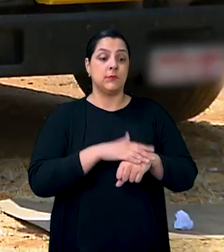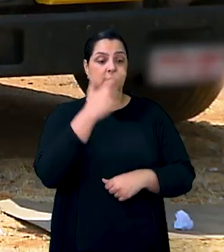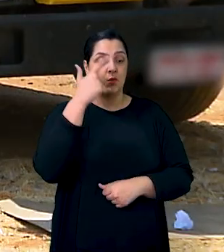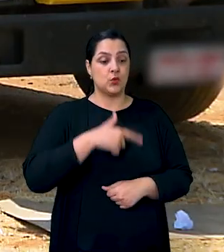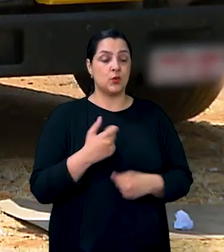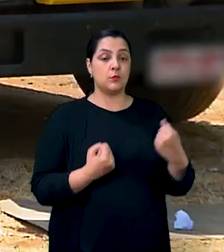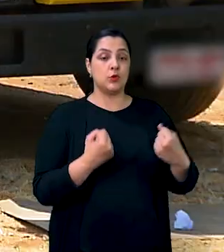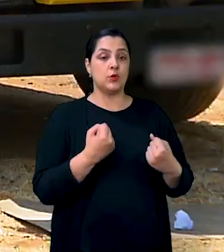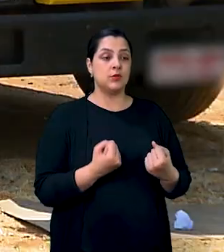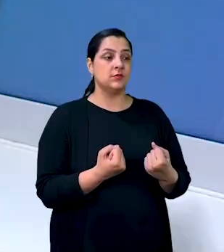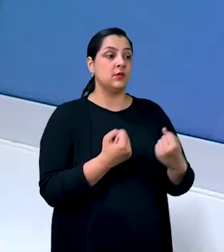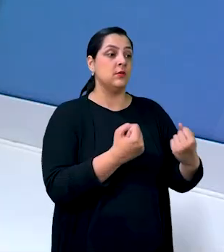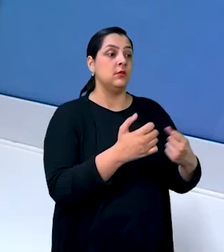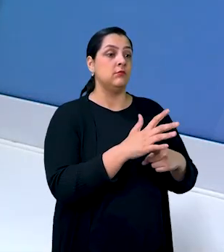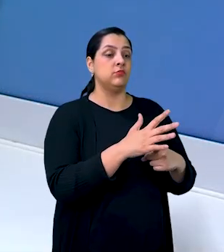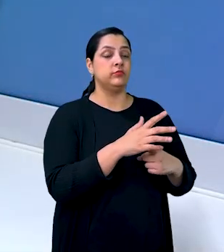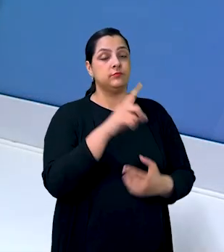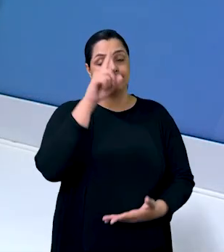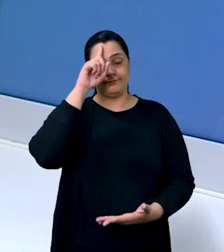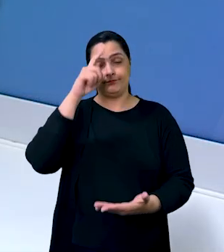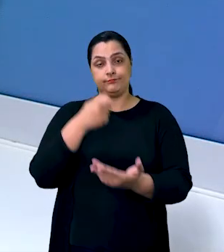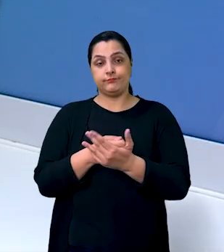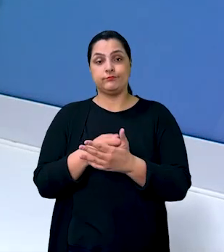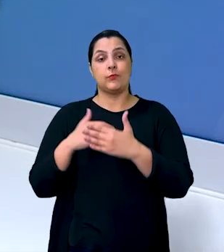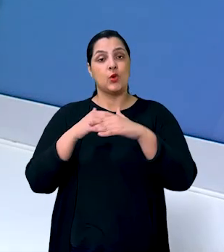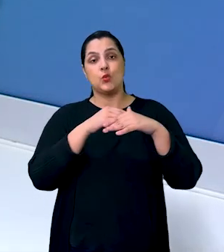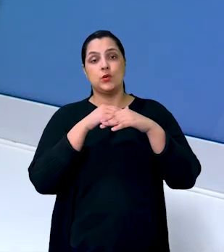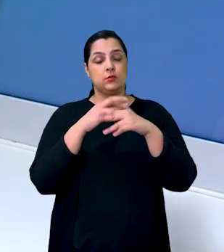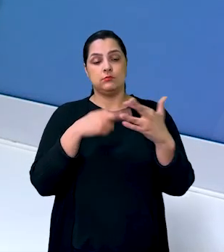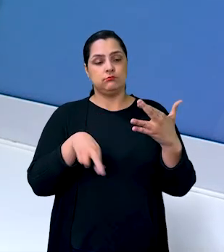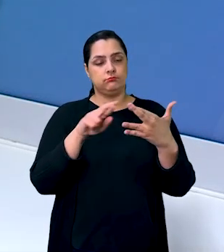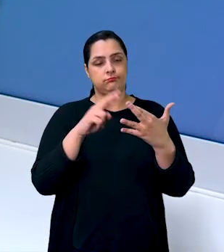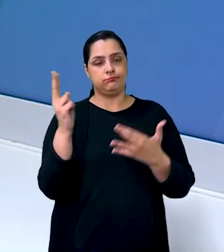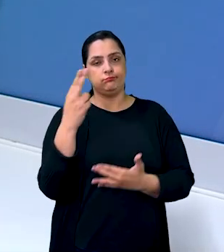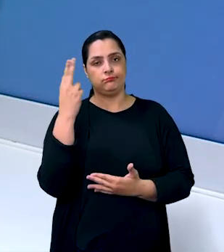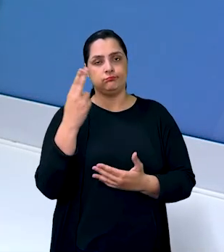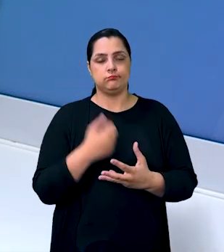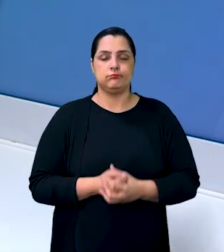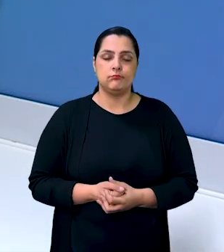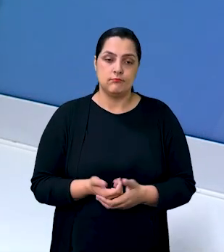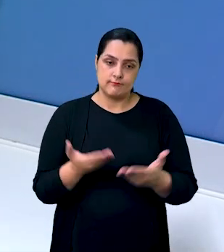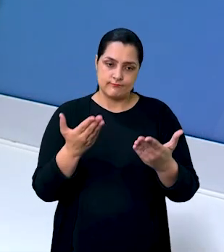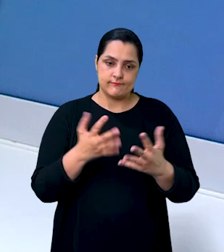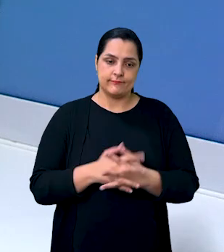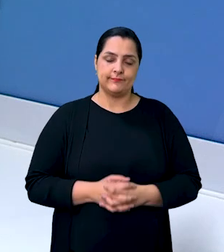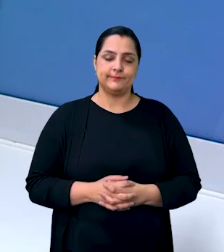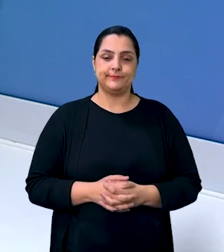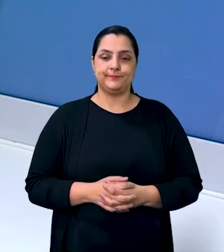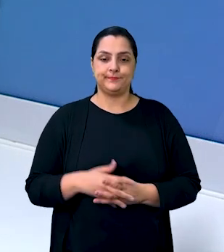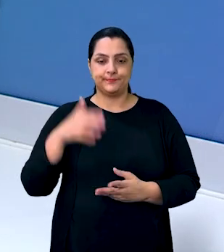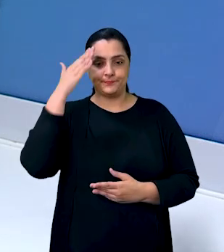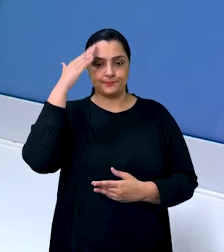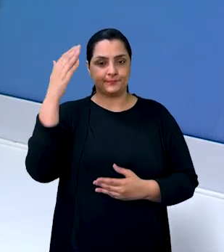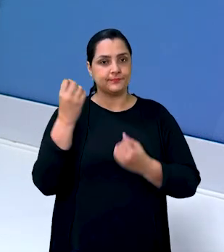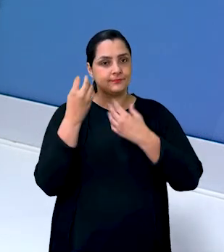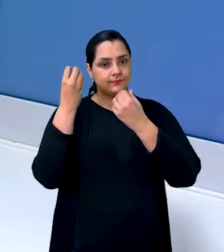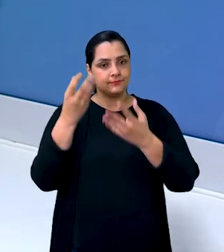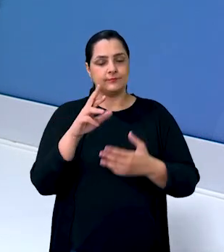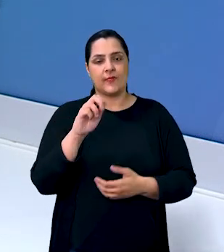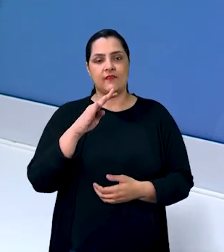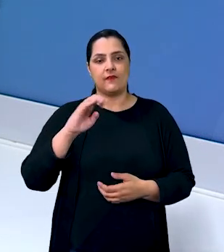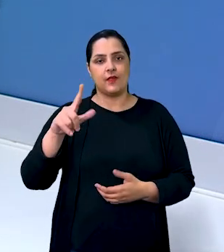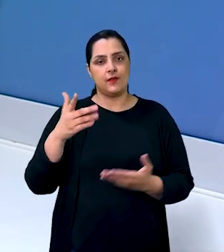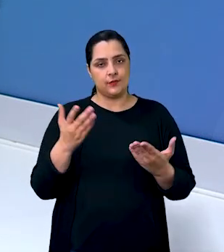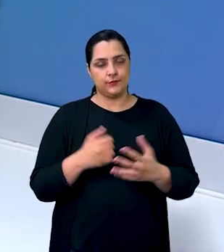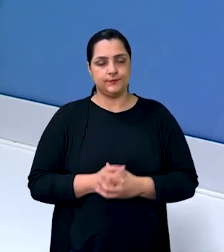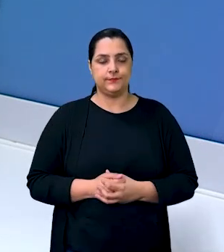própria conduta do motorista. A decisão foi unânime e não cabe mais recurso. Volto com vocês. Muito obrigada pelas